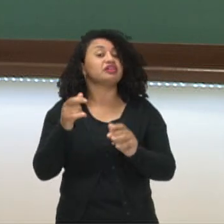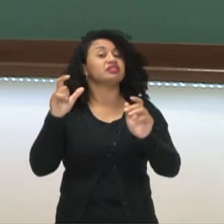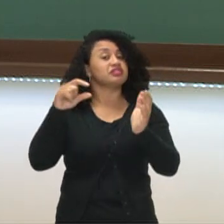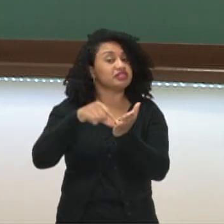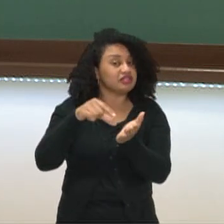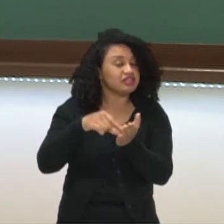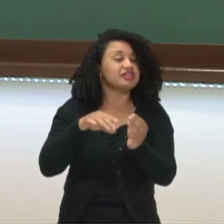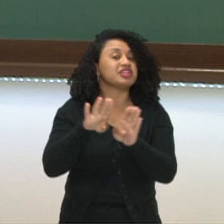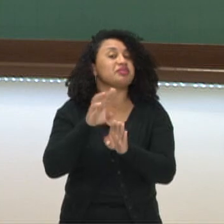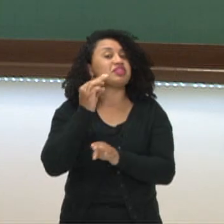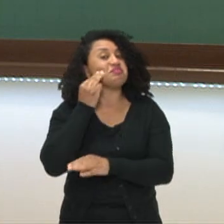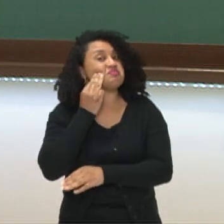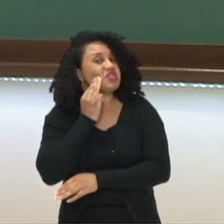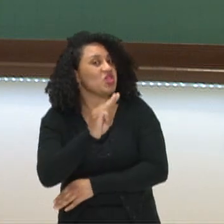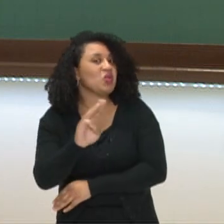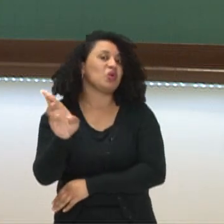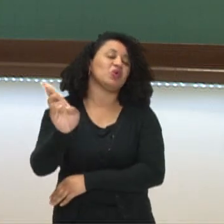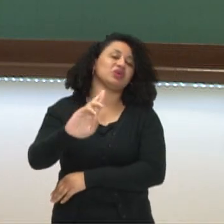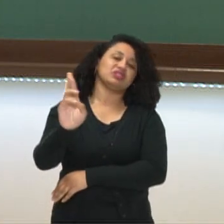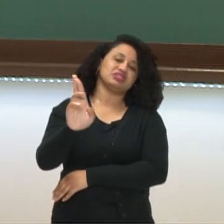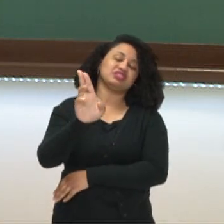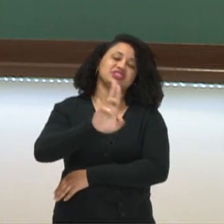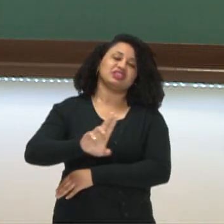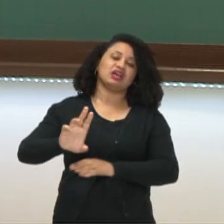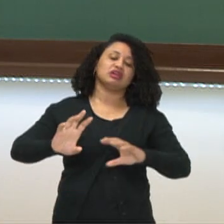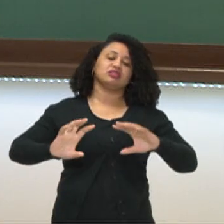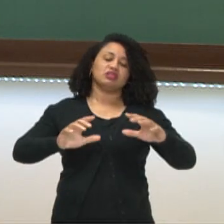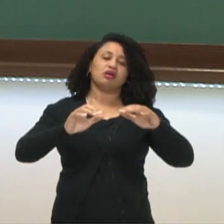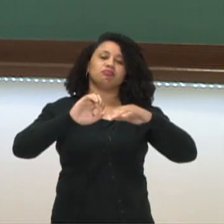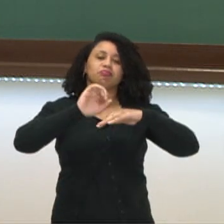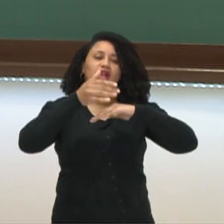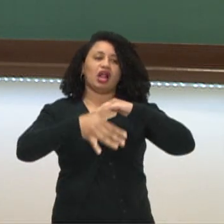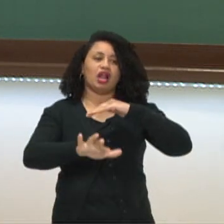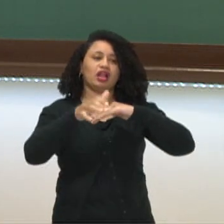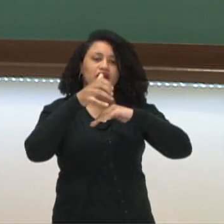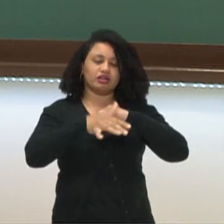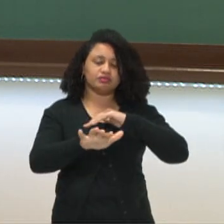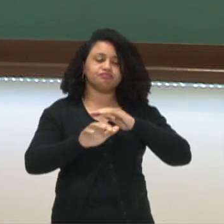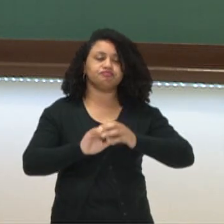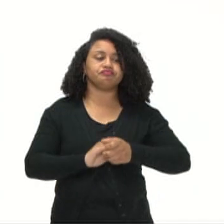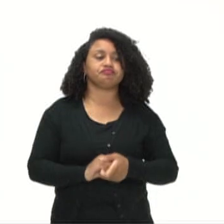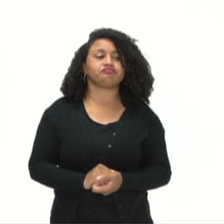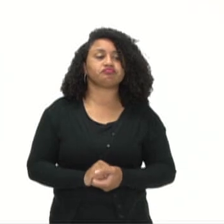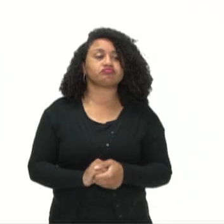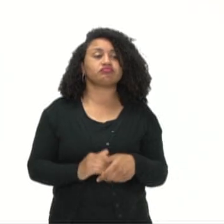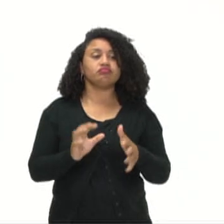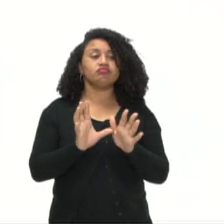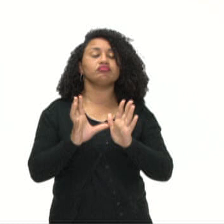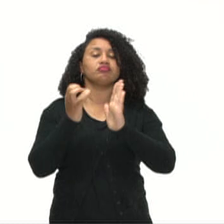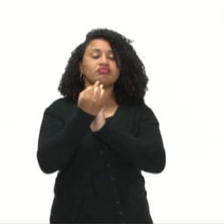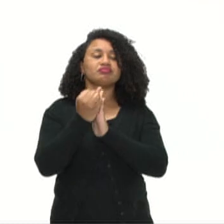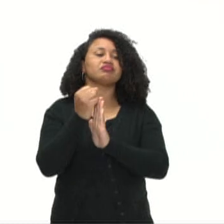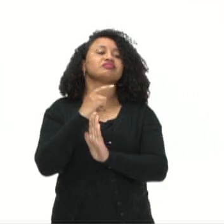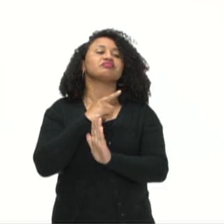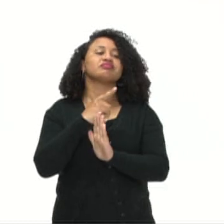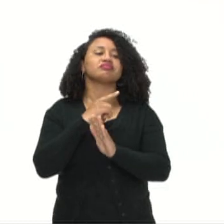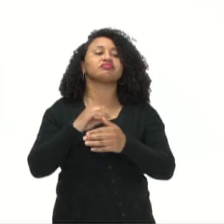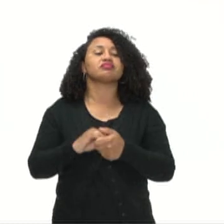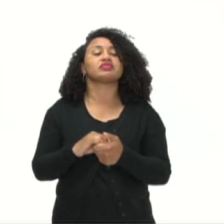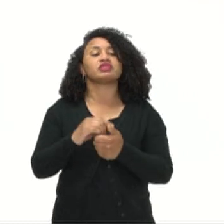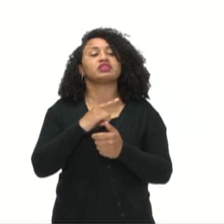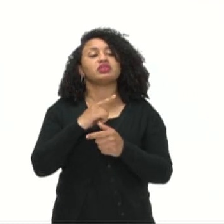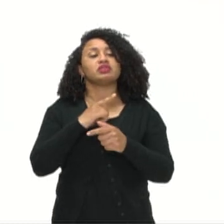reais, tá? Usados em usinas hidrelétricas. Bom, simbologia do capacitor. Então eu tenho aqui